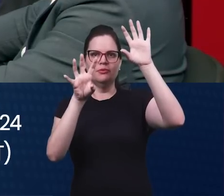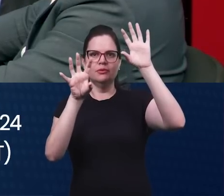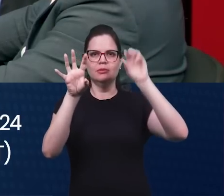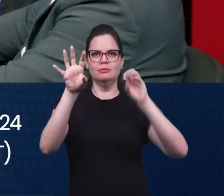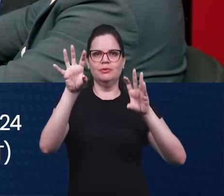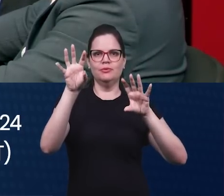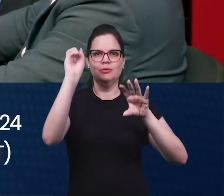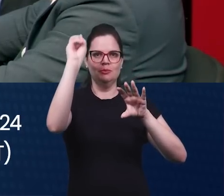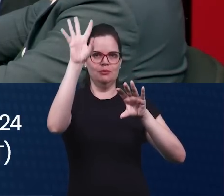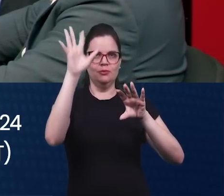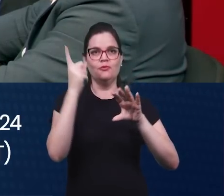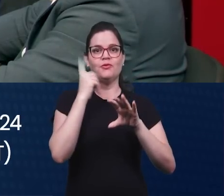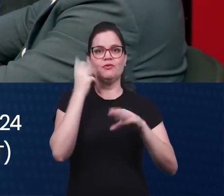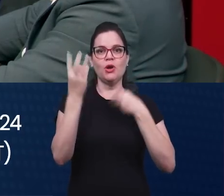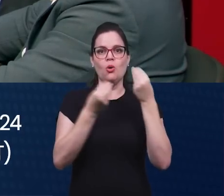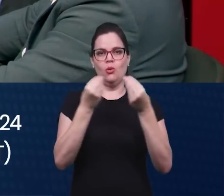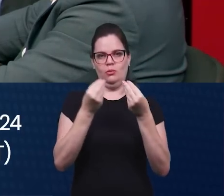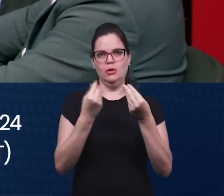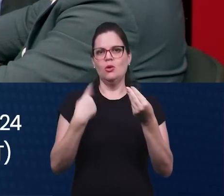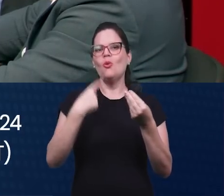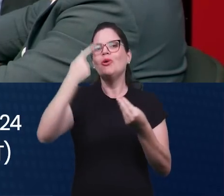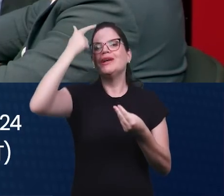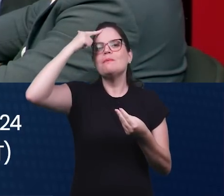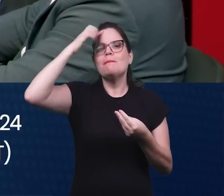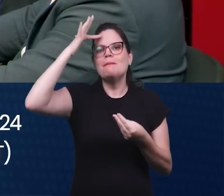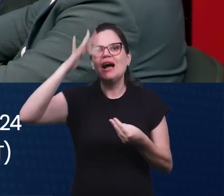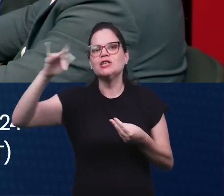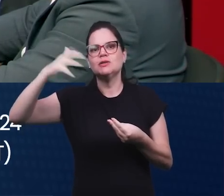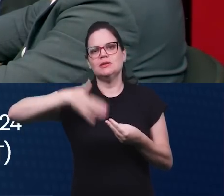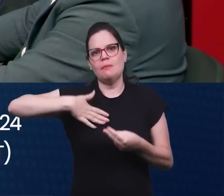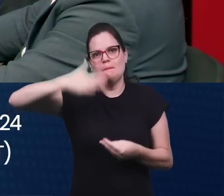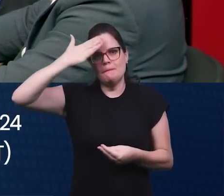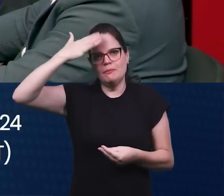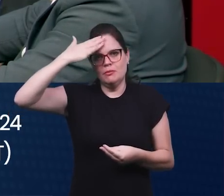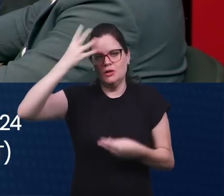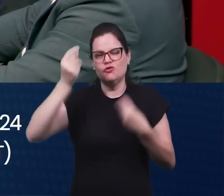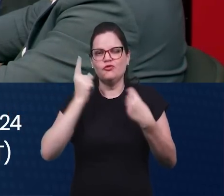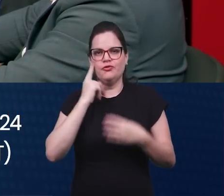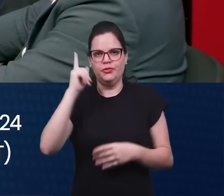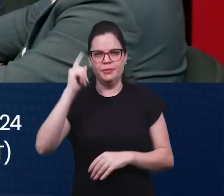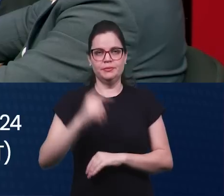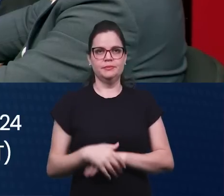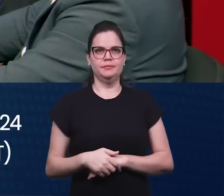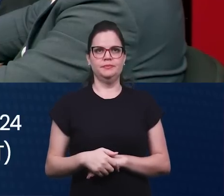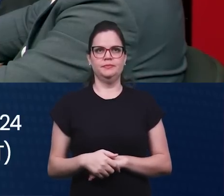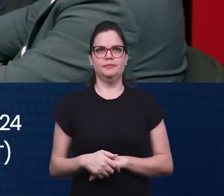está acontecendo na minha cabeça, né? O próximo slide, pode passar.